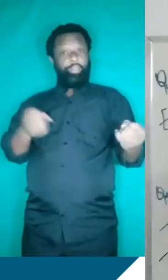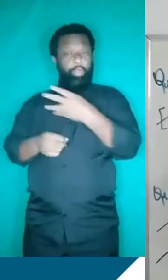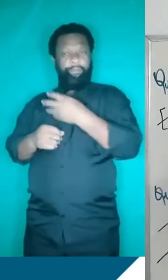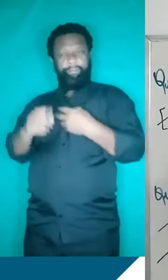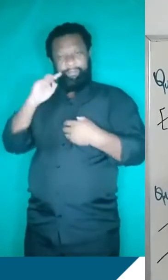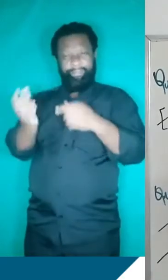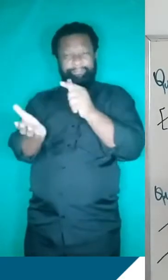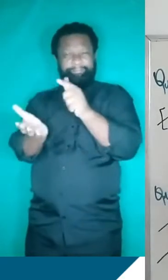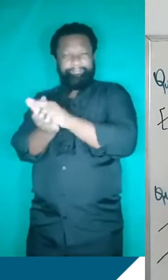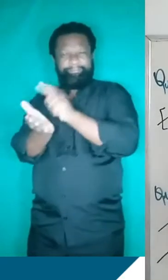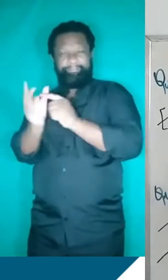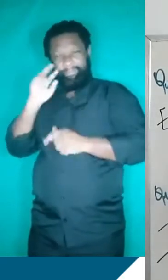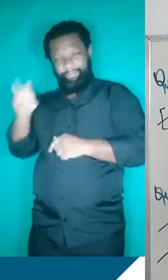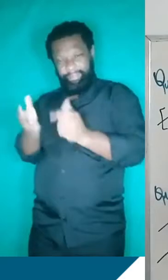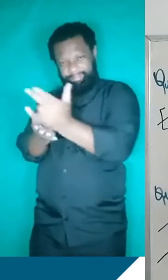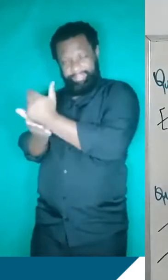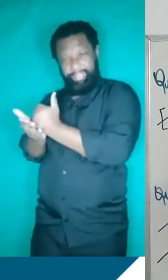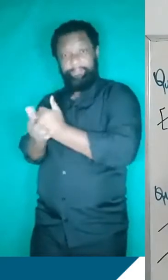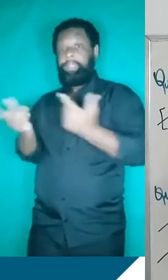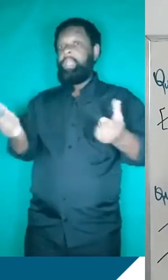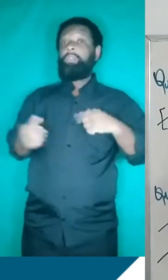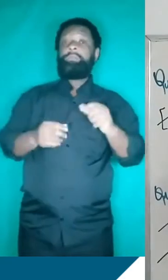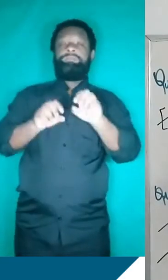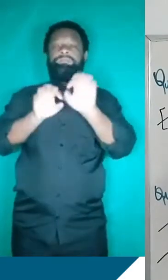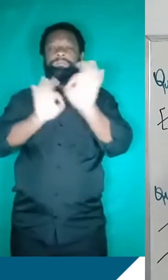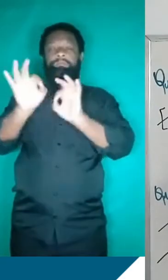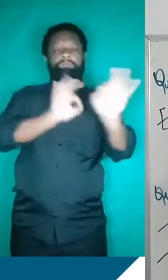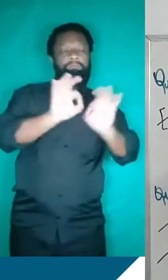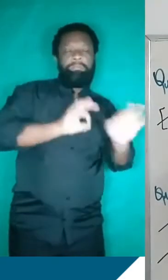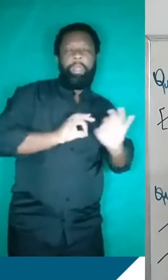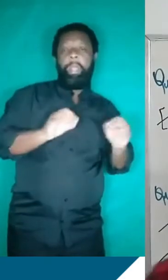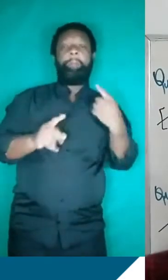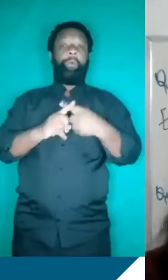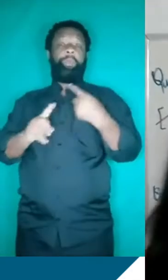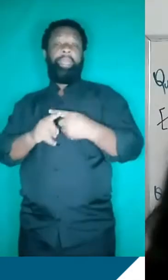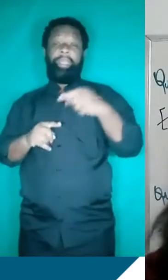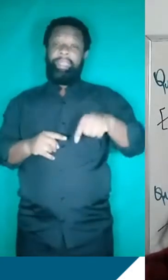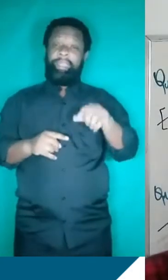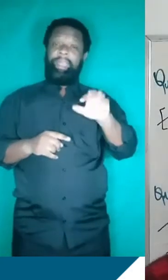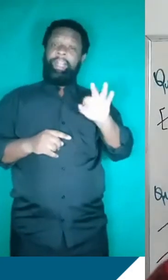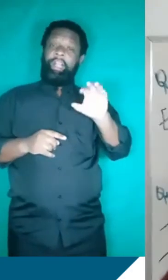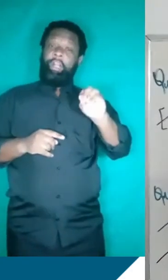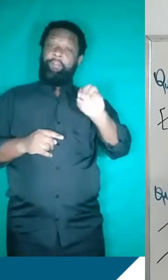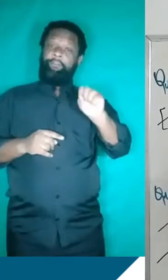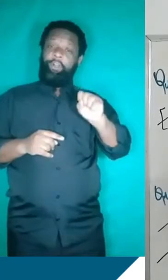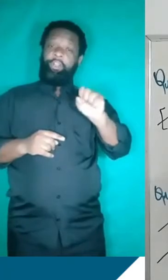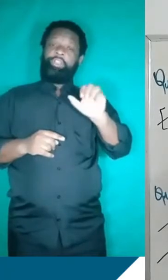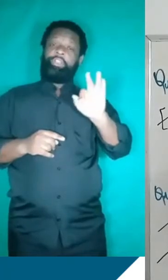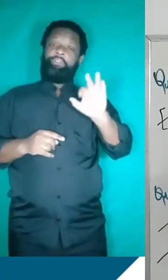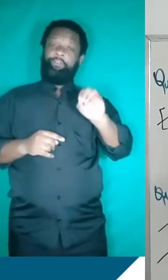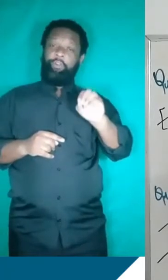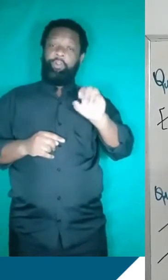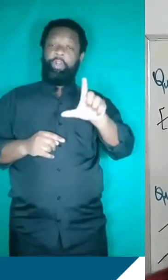aí no livro, né, na apostila. Esse arranjo característico se deve ao fato de os fosfolipídios apresentarem